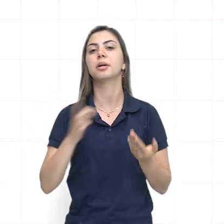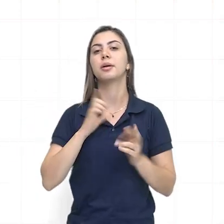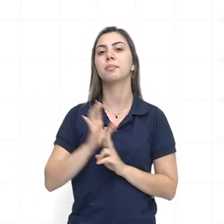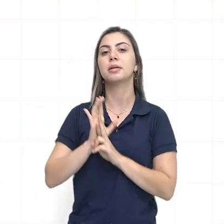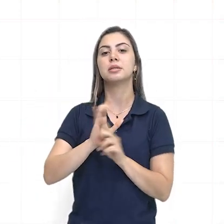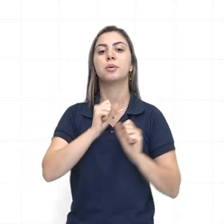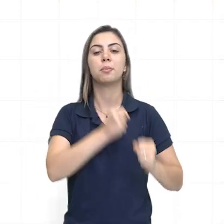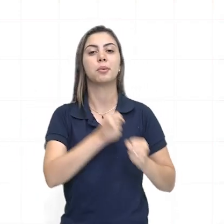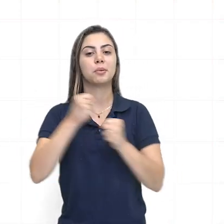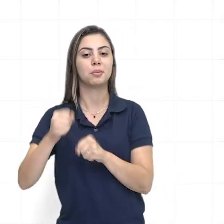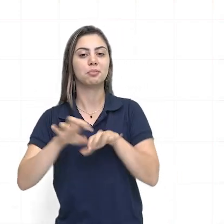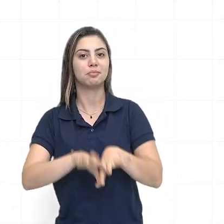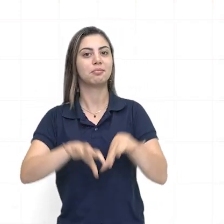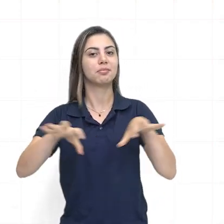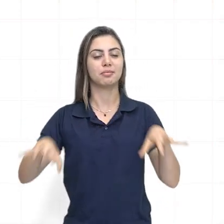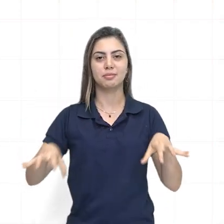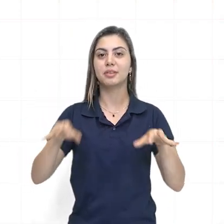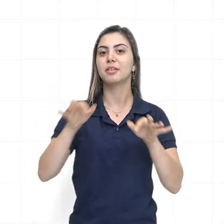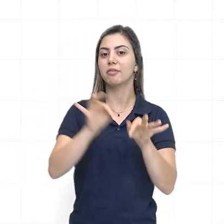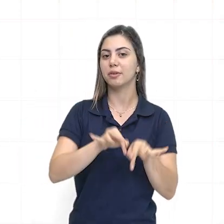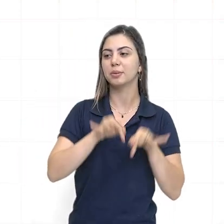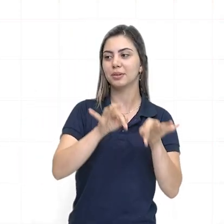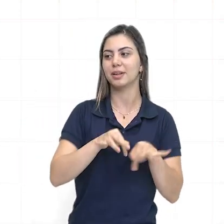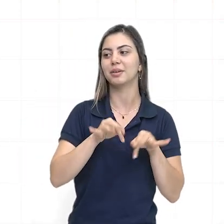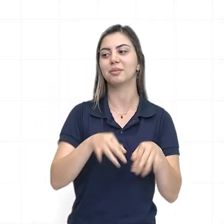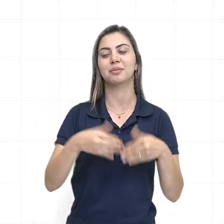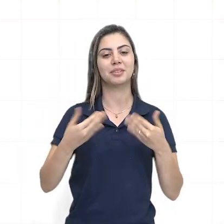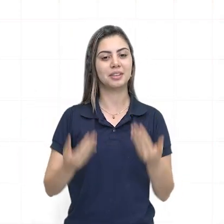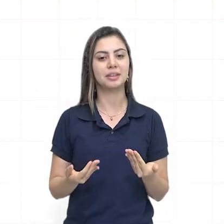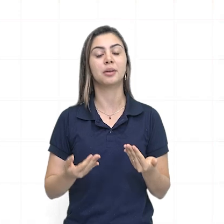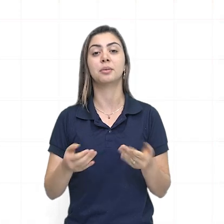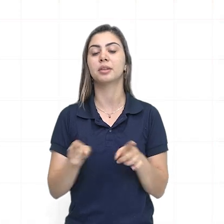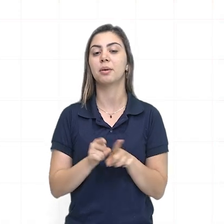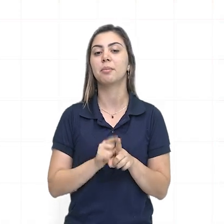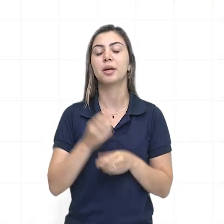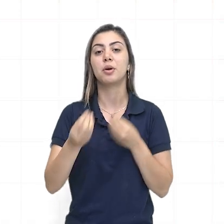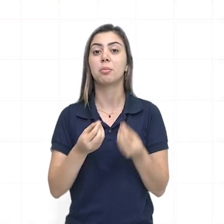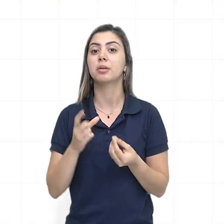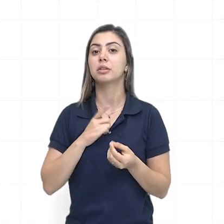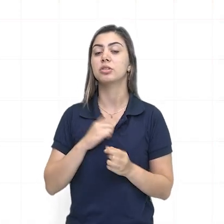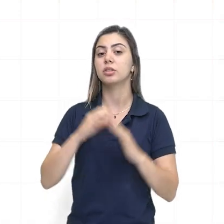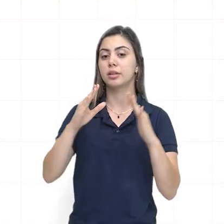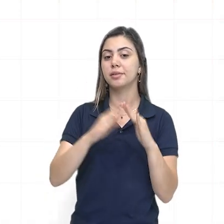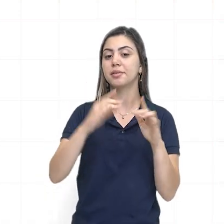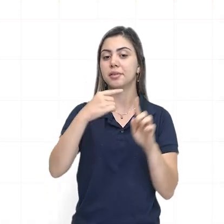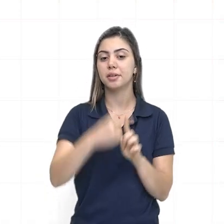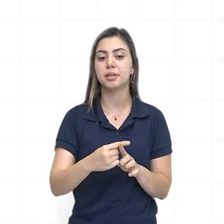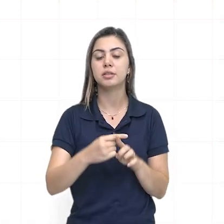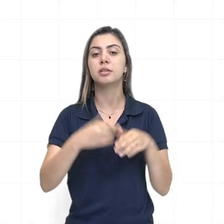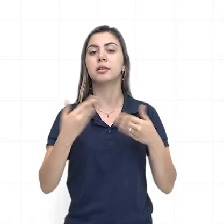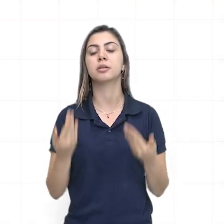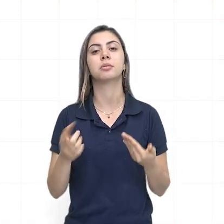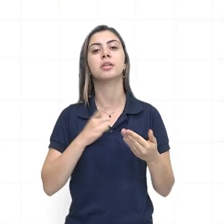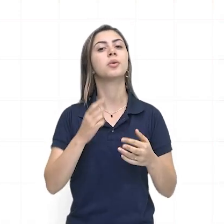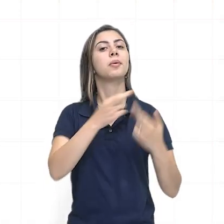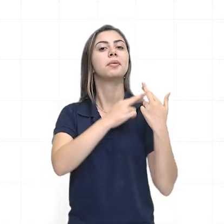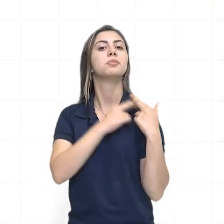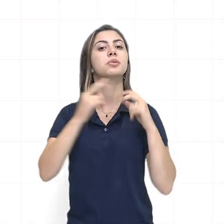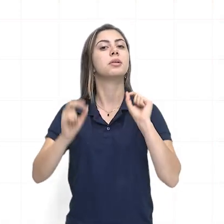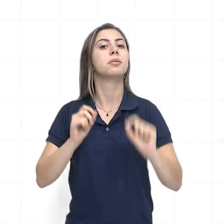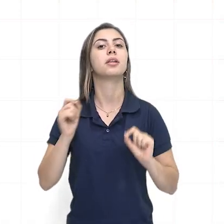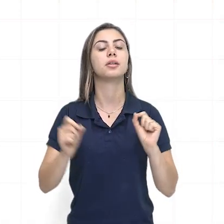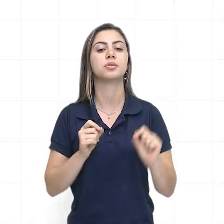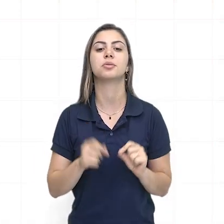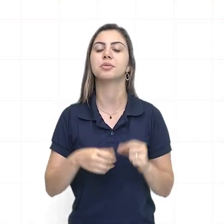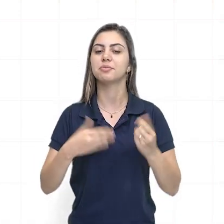político e feudal. Comumente você tinha a igreja, e que desempenhava justamente